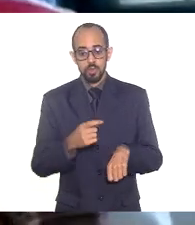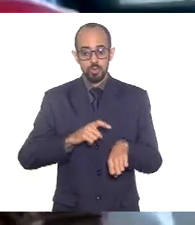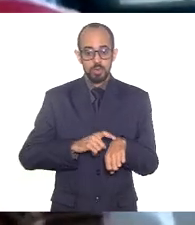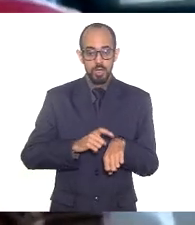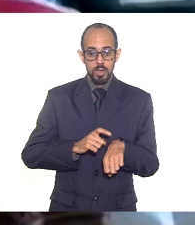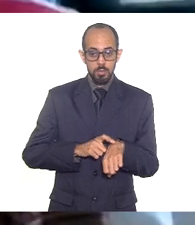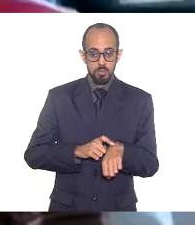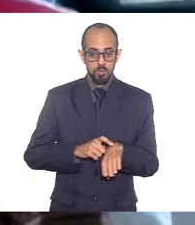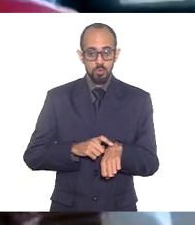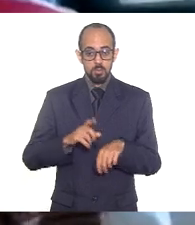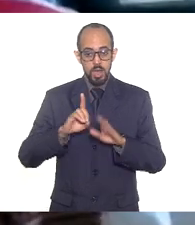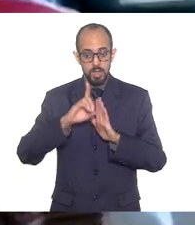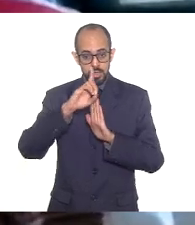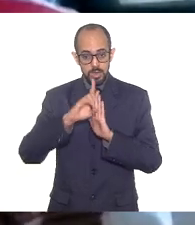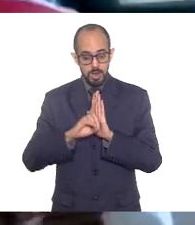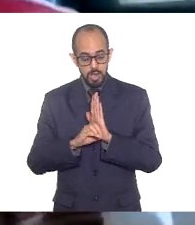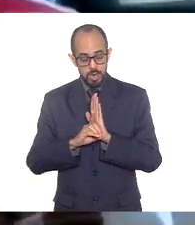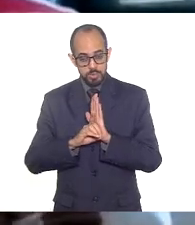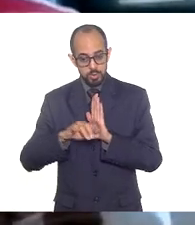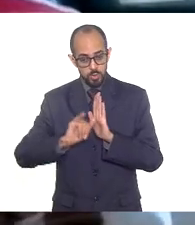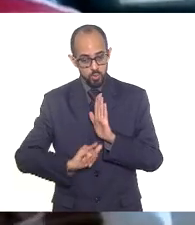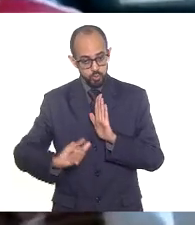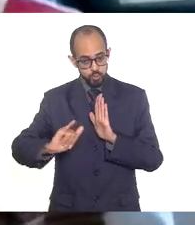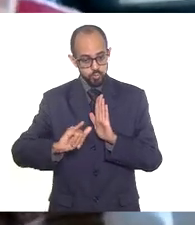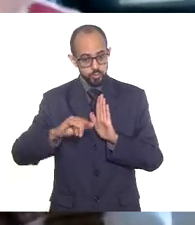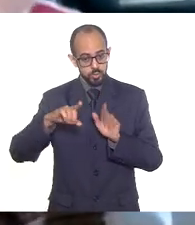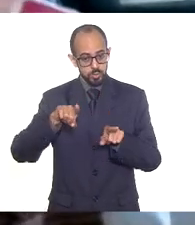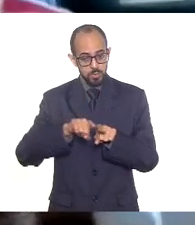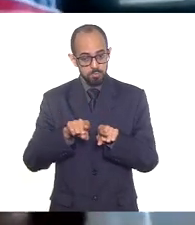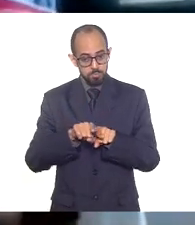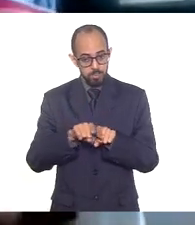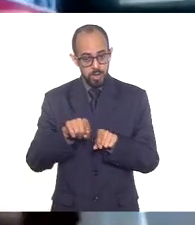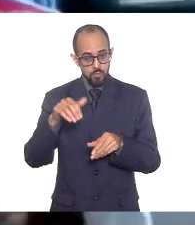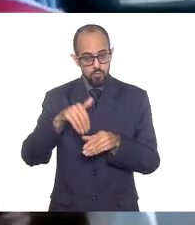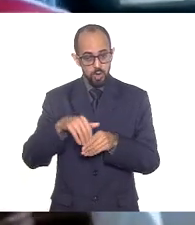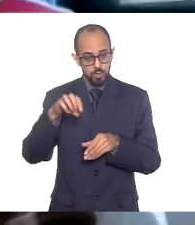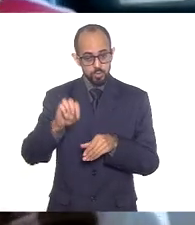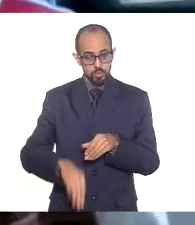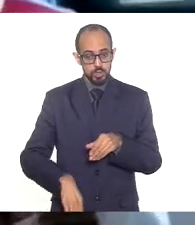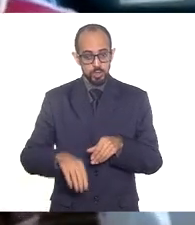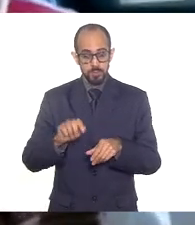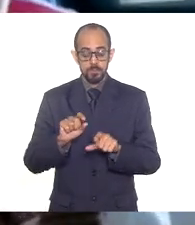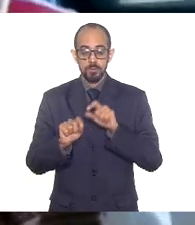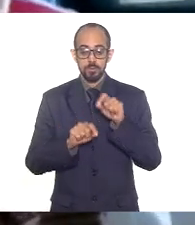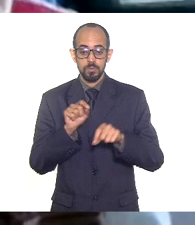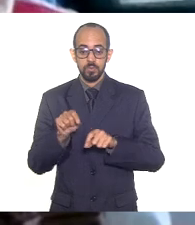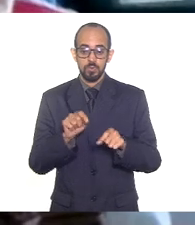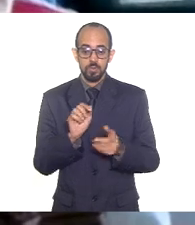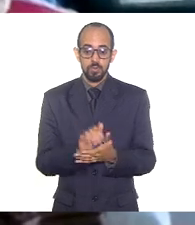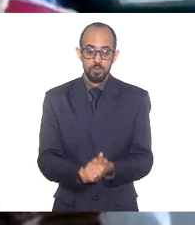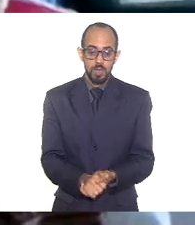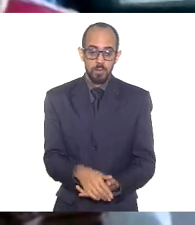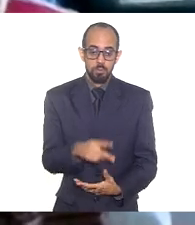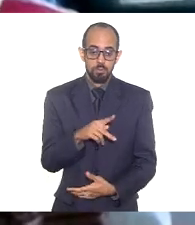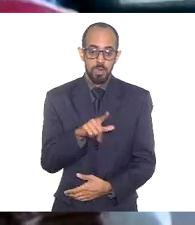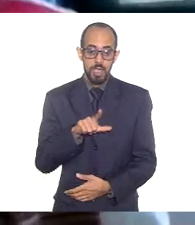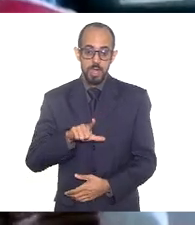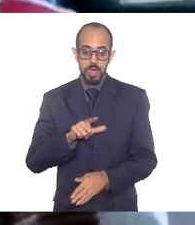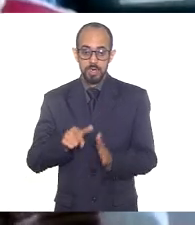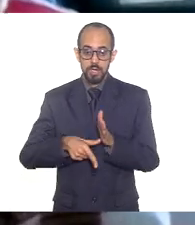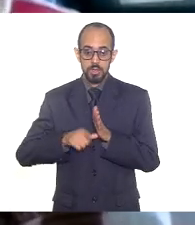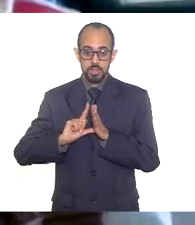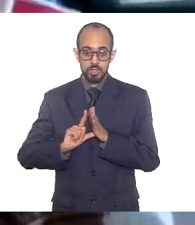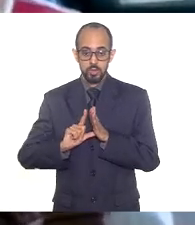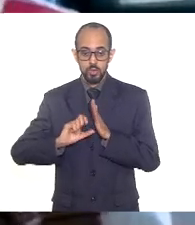a declarar também o voto sim ao pl Não tem